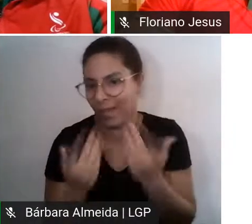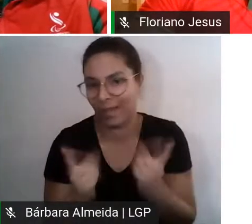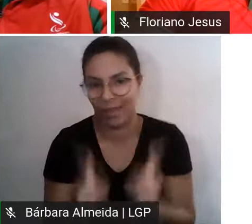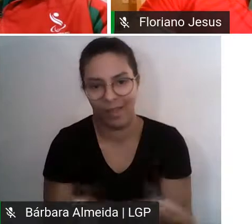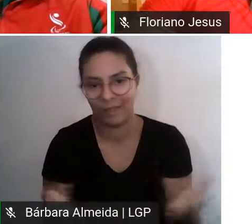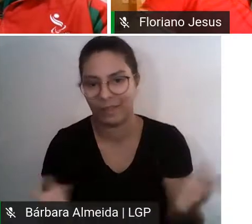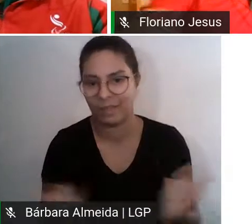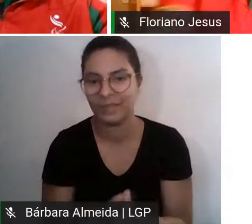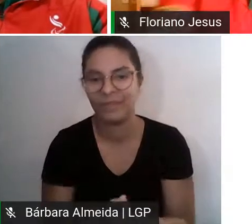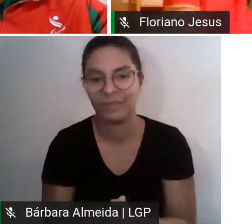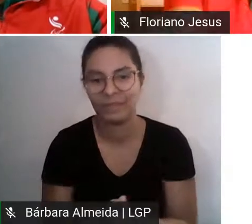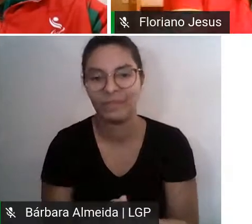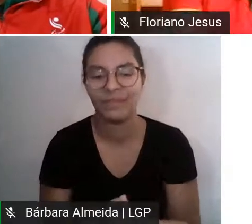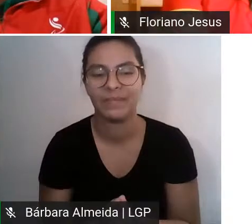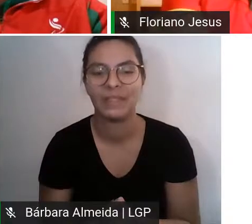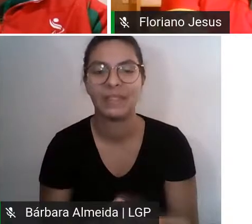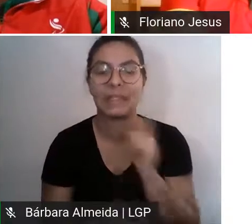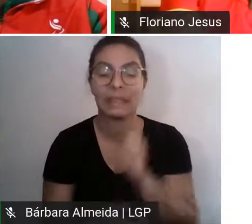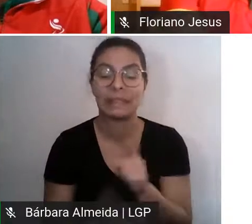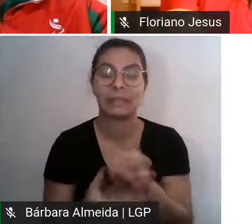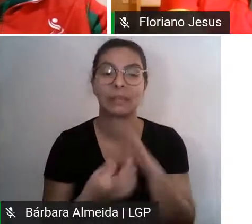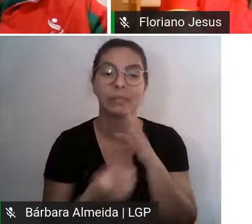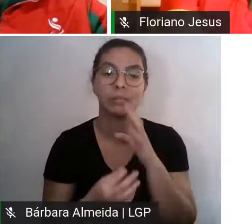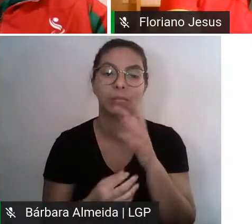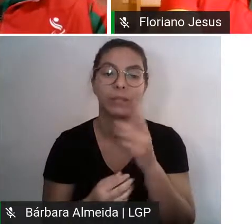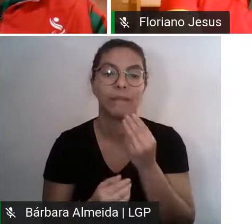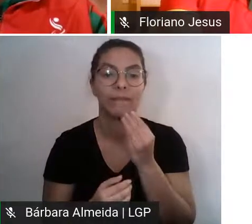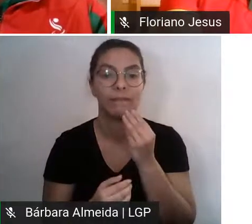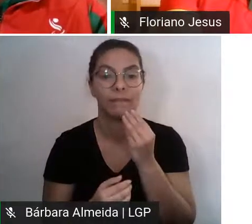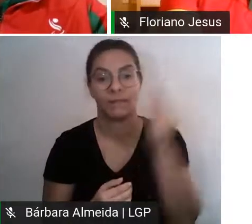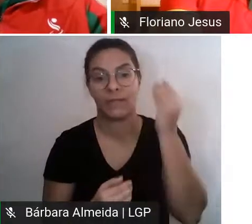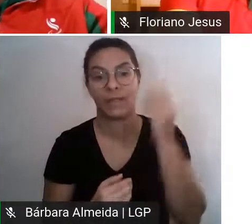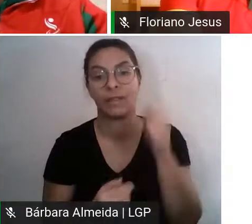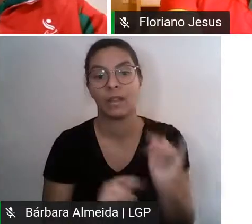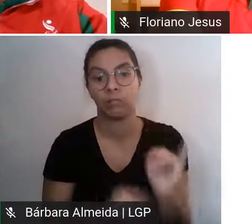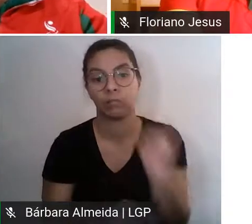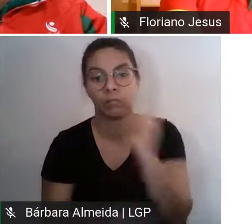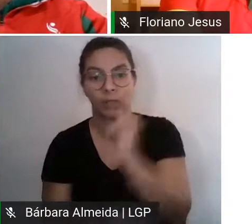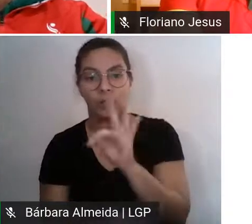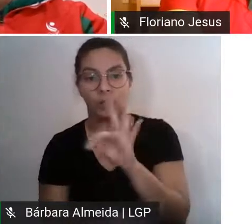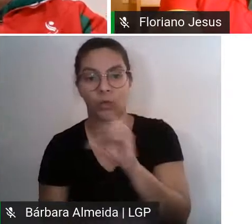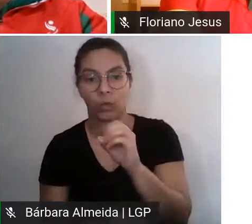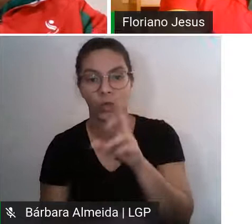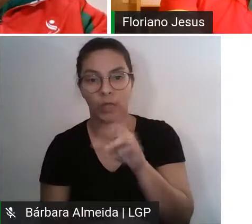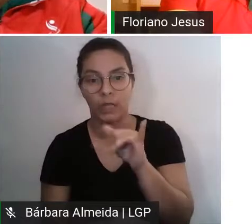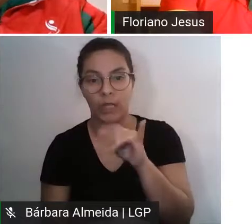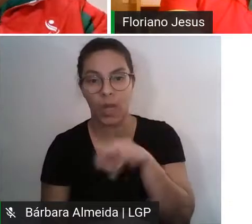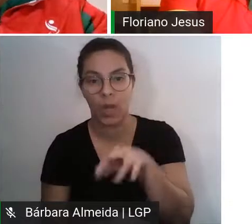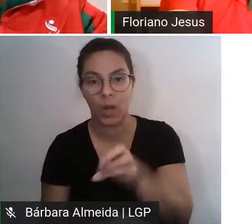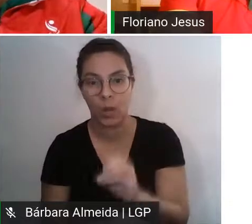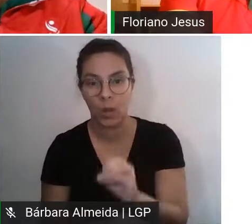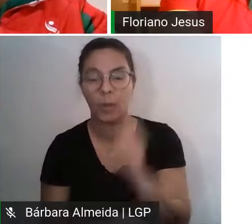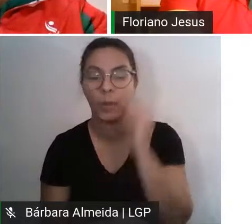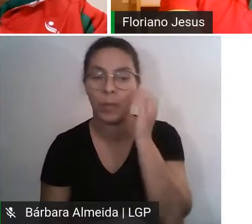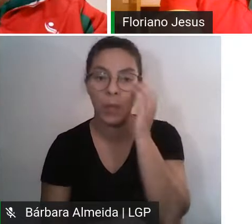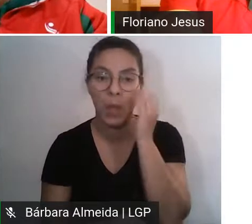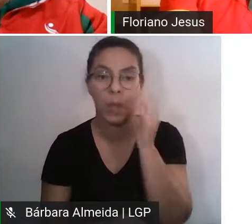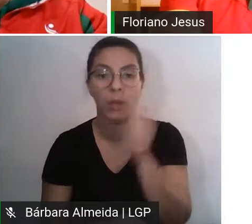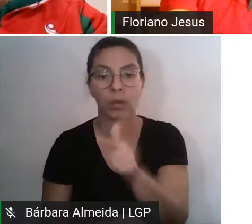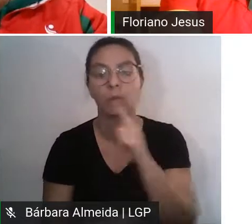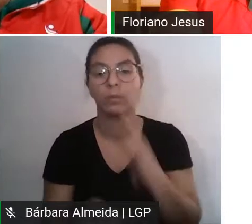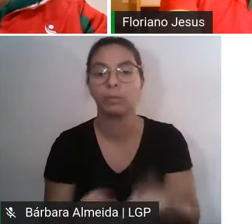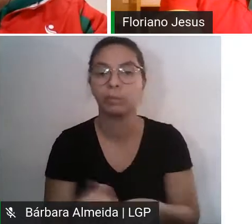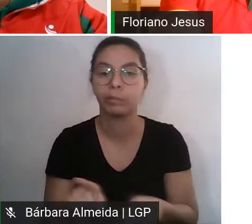Muito bem, e um motivo de orgulho certamente para todos nós. Regressamos ao Floriano. Floriano, estás como muitos outros atletas